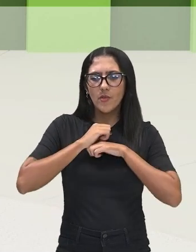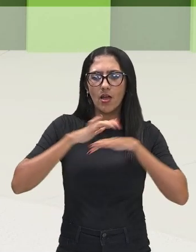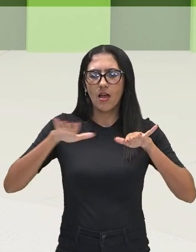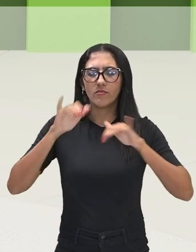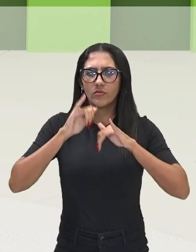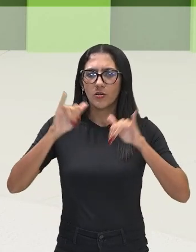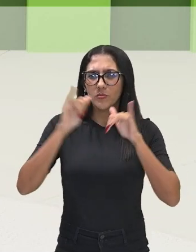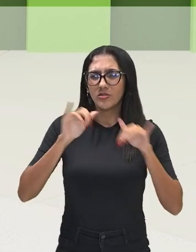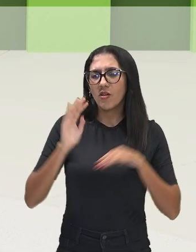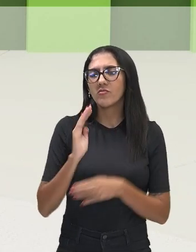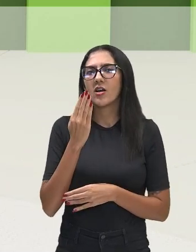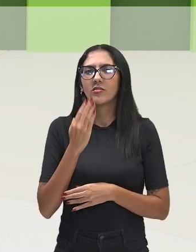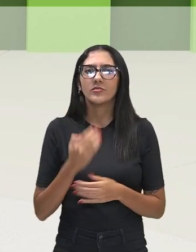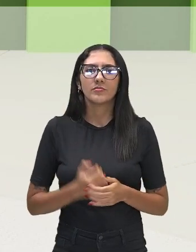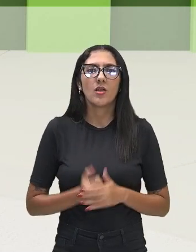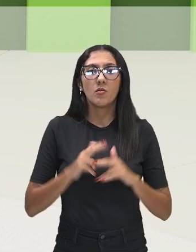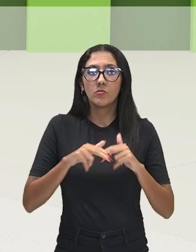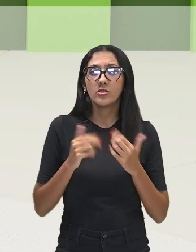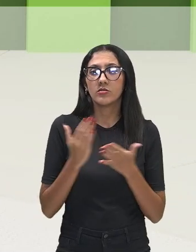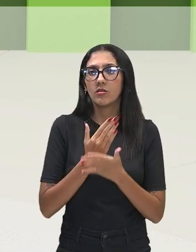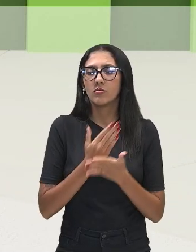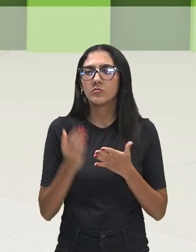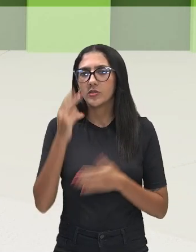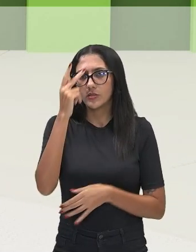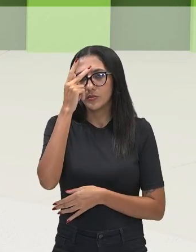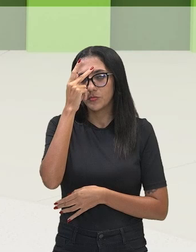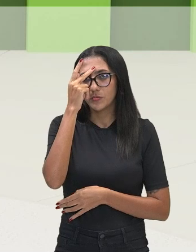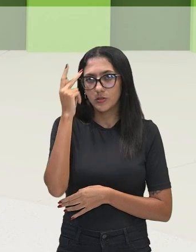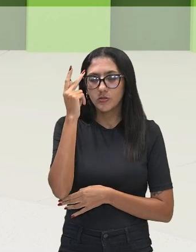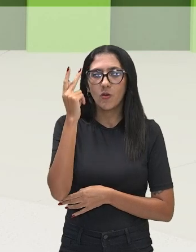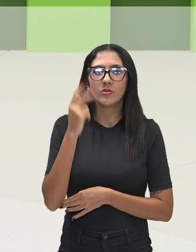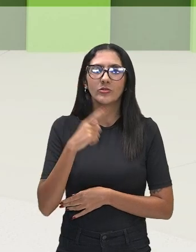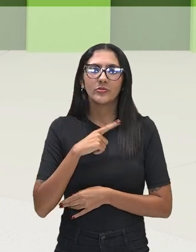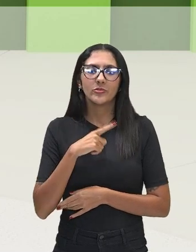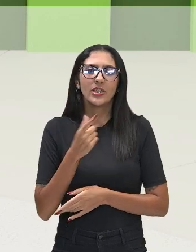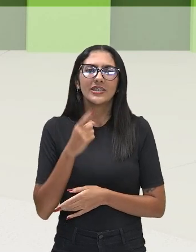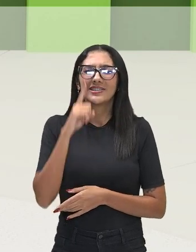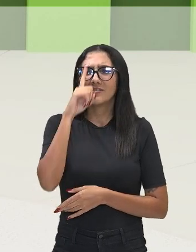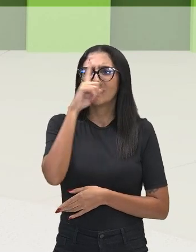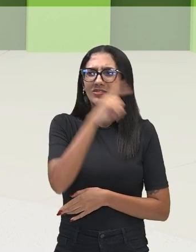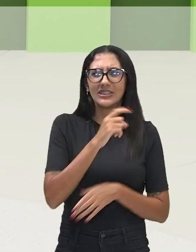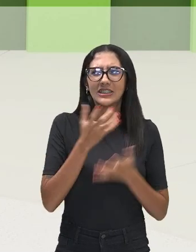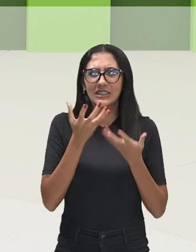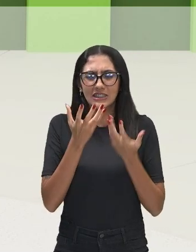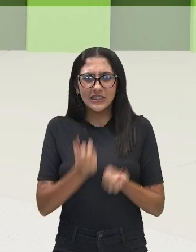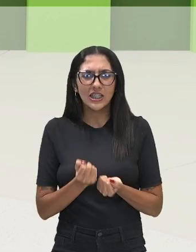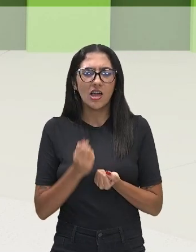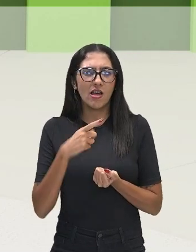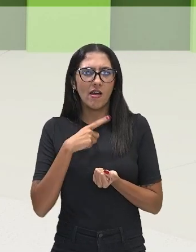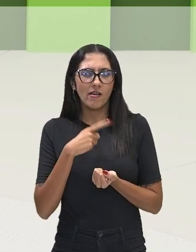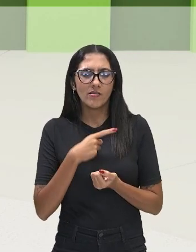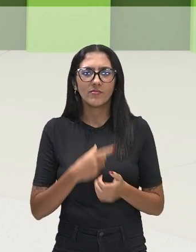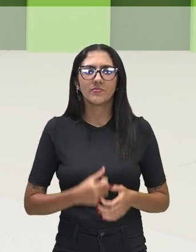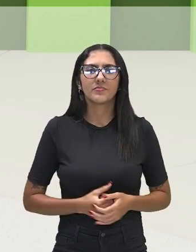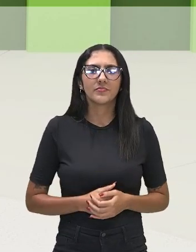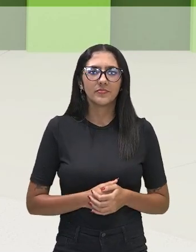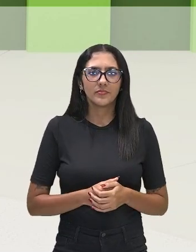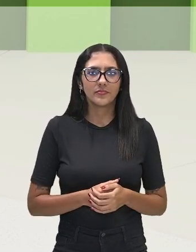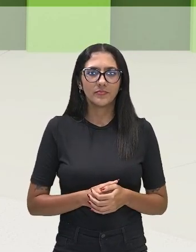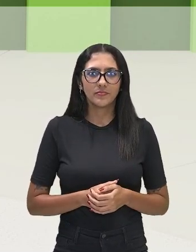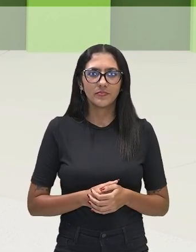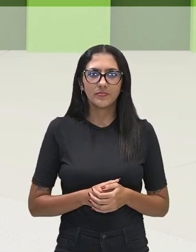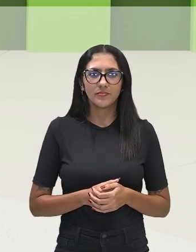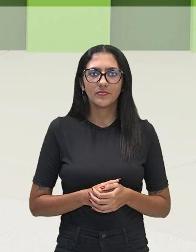um bloqueio, né, para aceitar essa vacinação obrigatória. Bom, sendo assim, houve